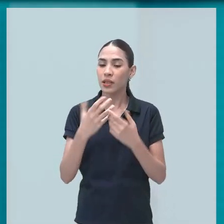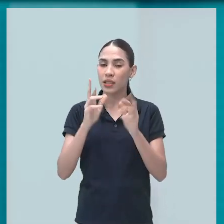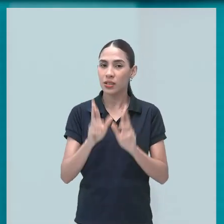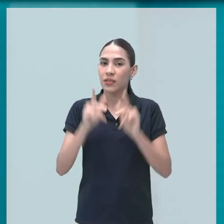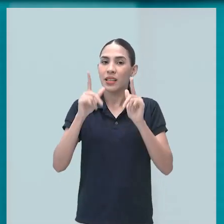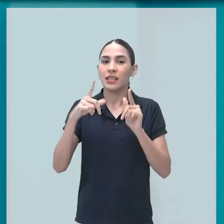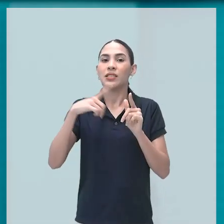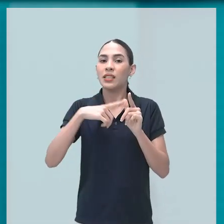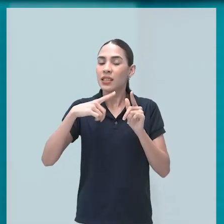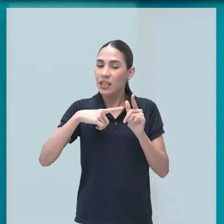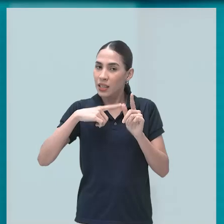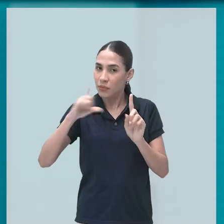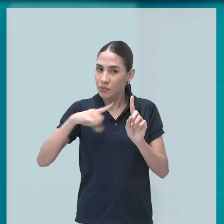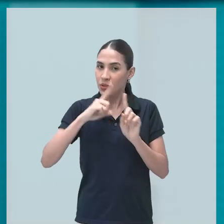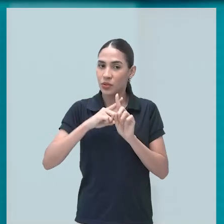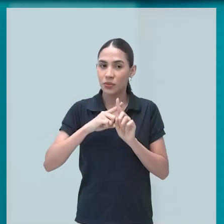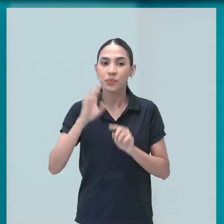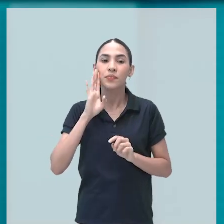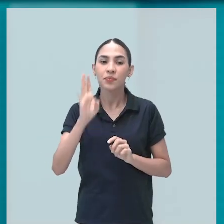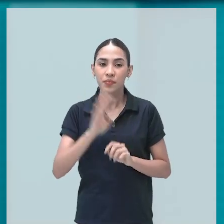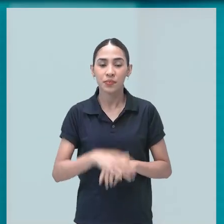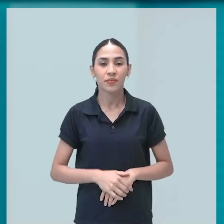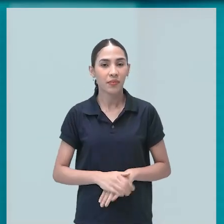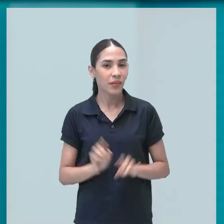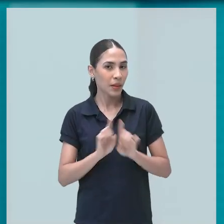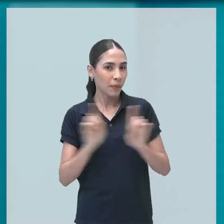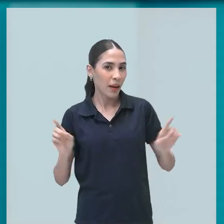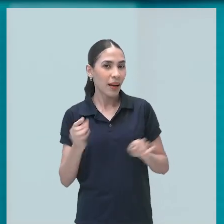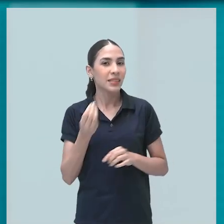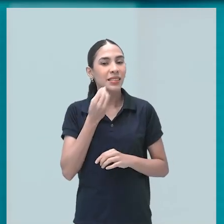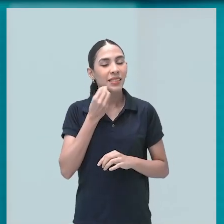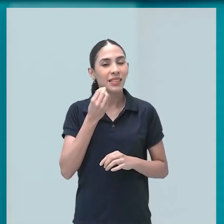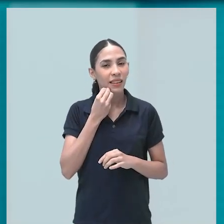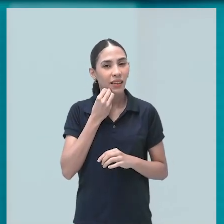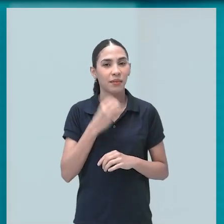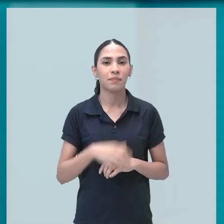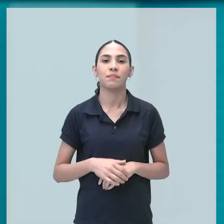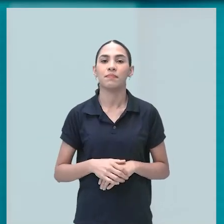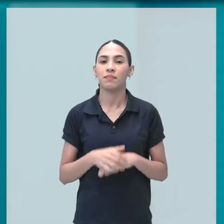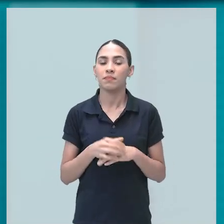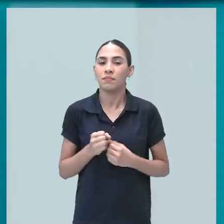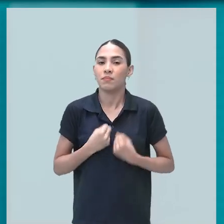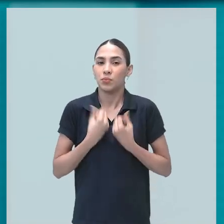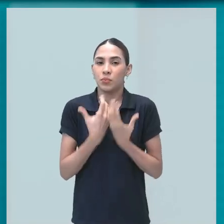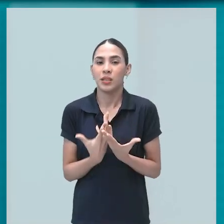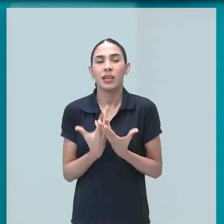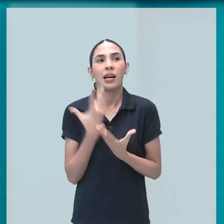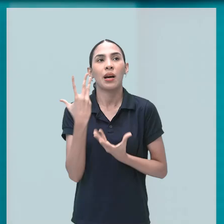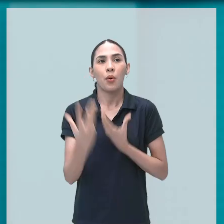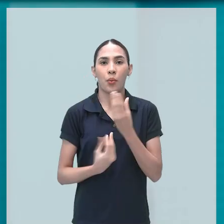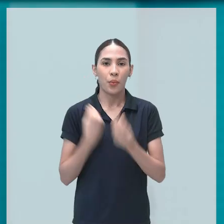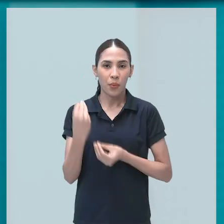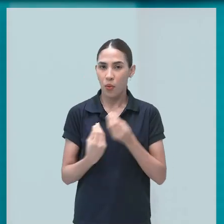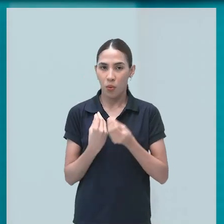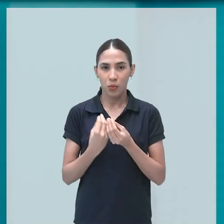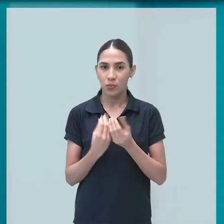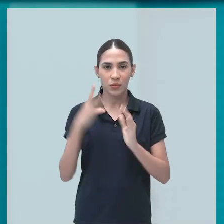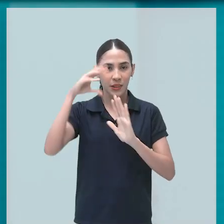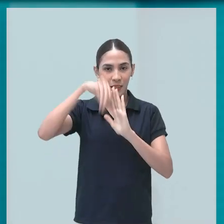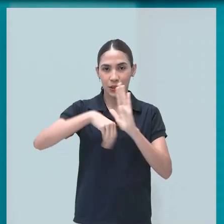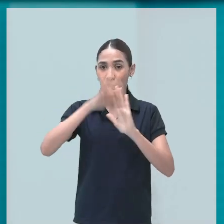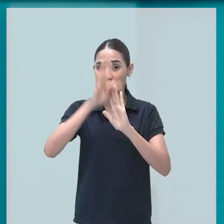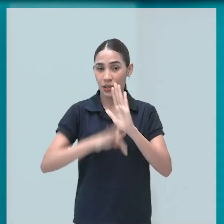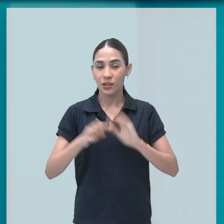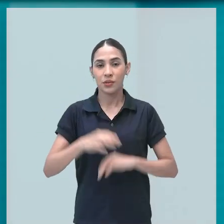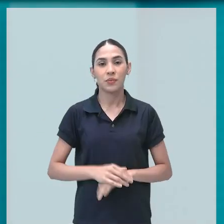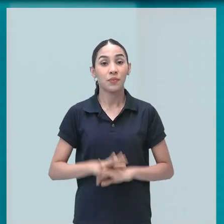uma finitude, correto? Mas para expressar tudo isto, como é que ele constitui esse texto? Então